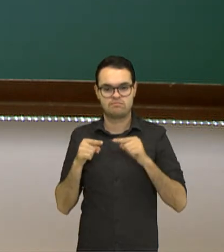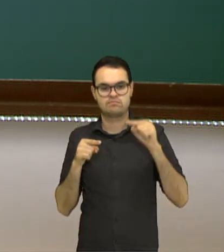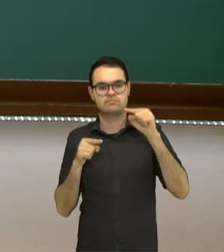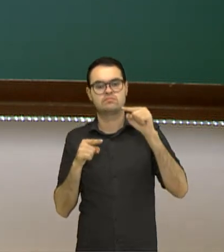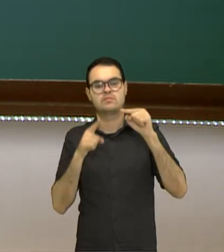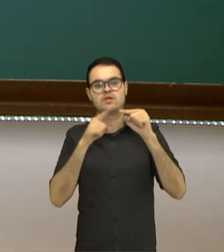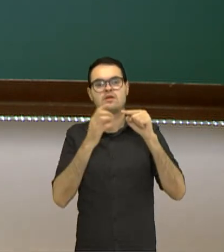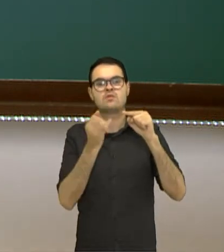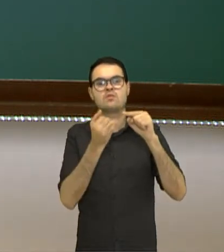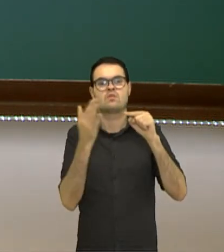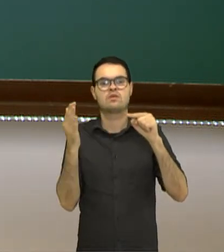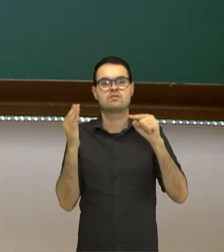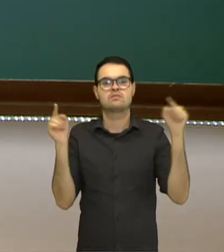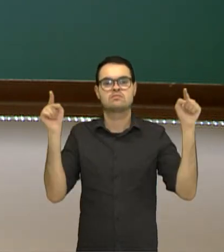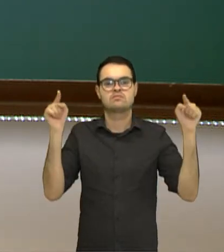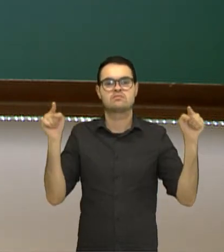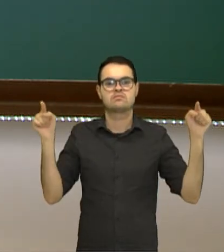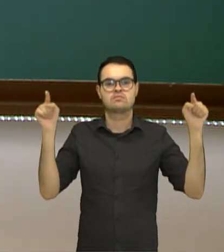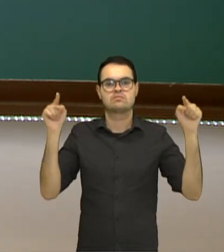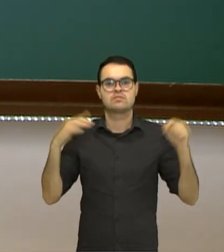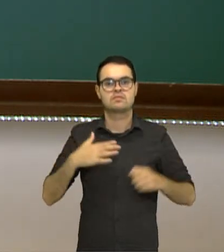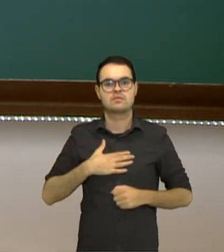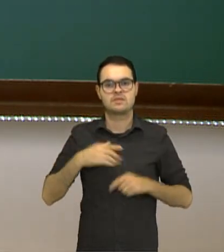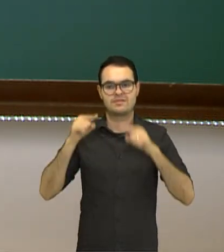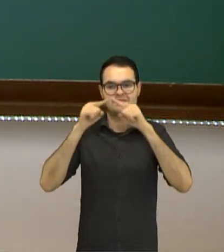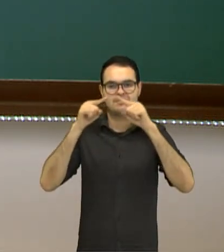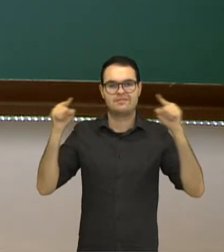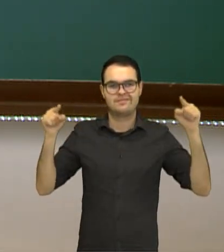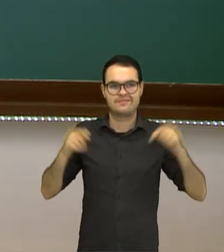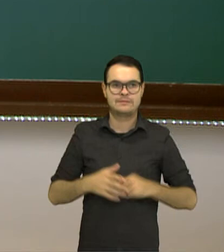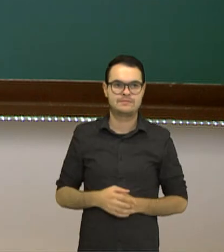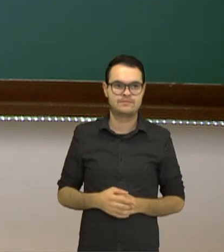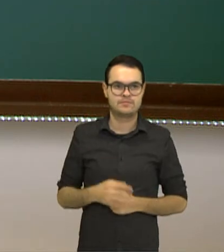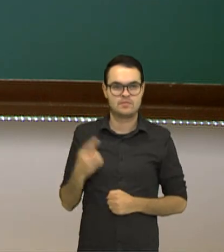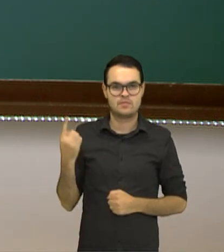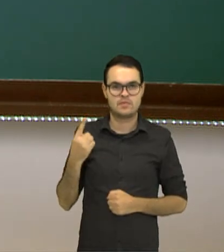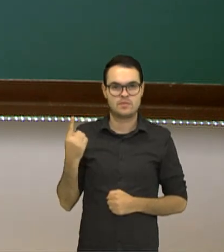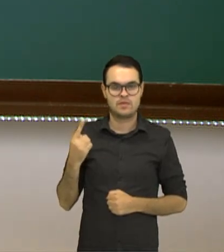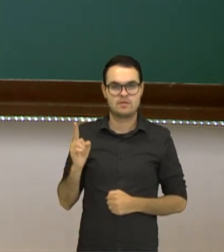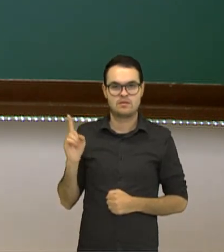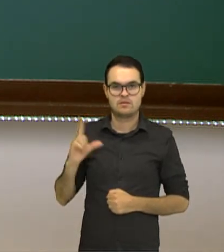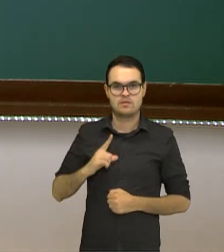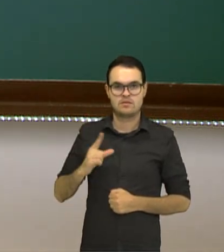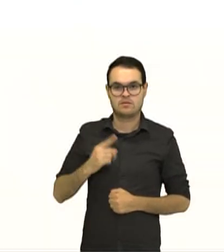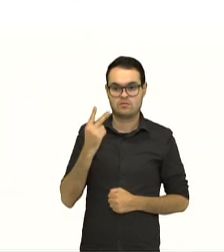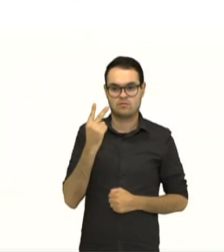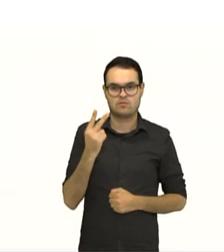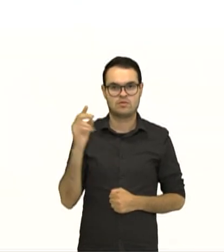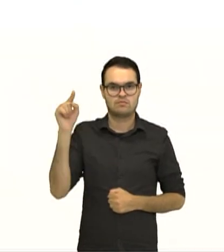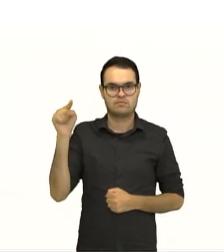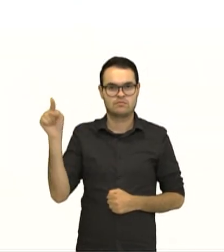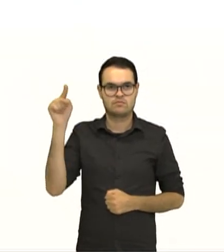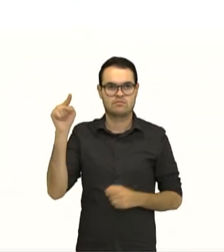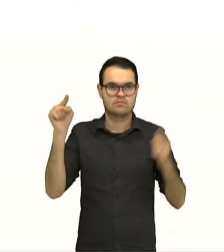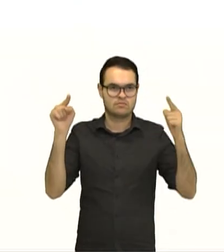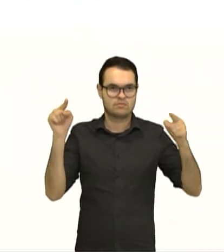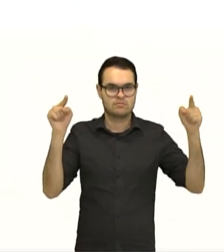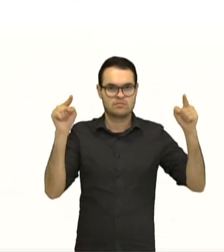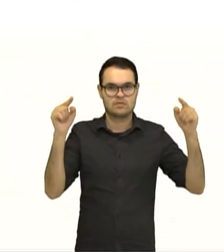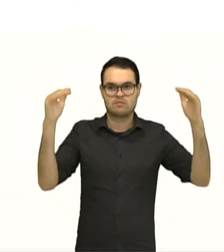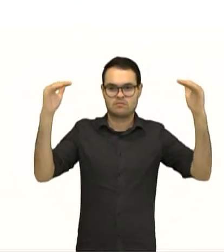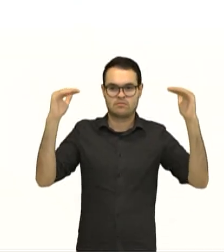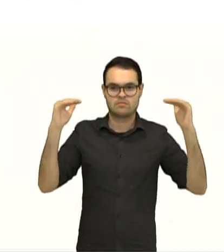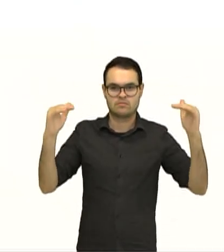à quantidade da linha, né? Então eu tenho aqui, na primeira vez, duas bolinhas. Na segunda vez, eu tenho